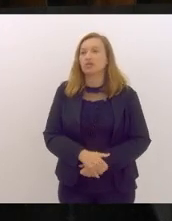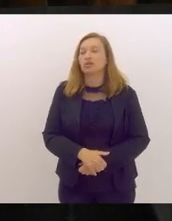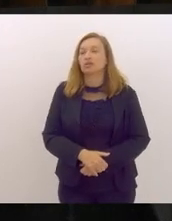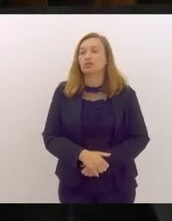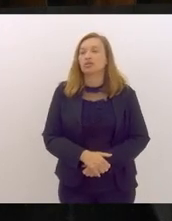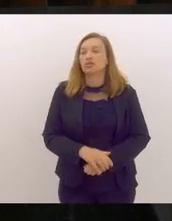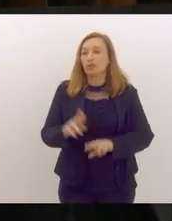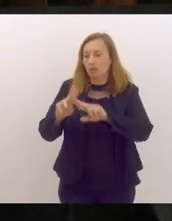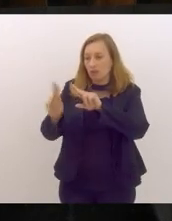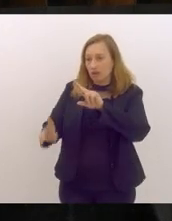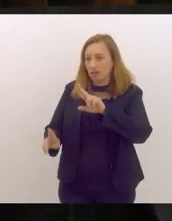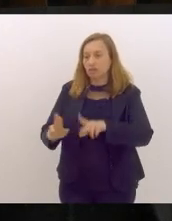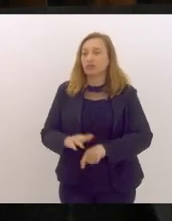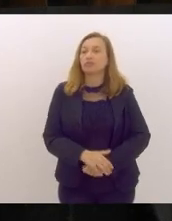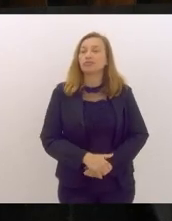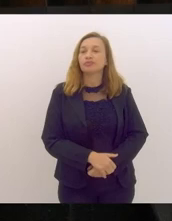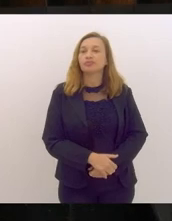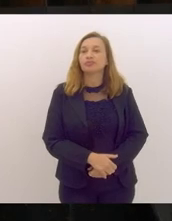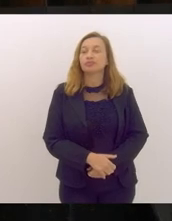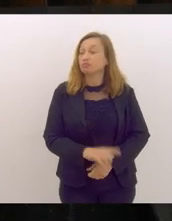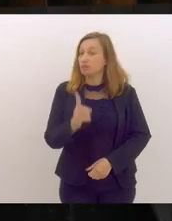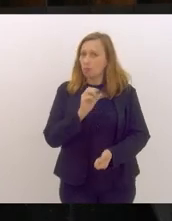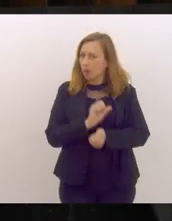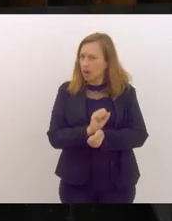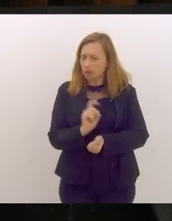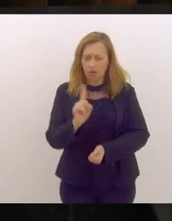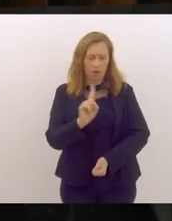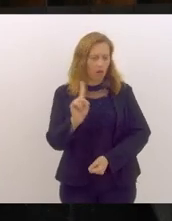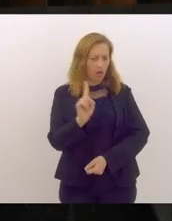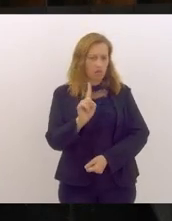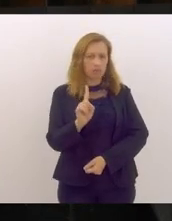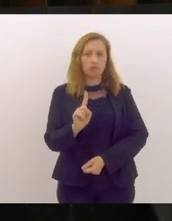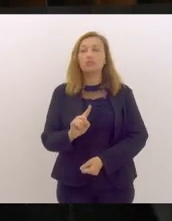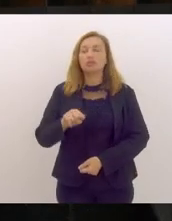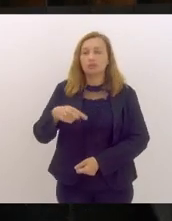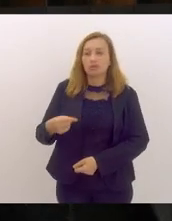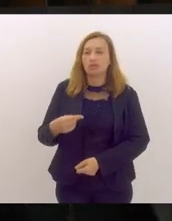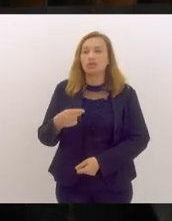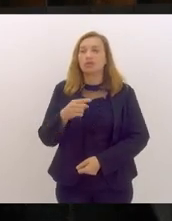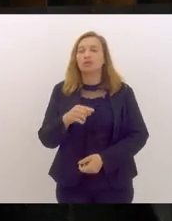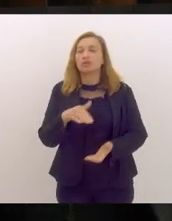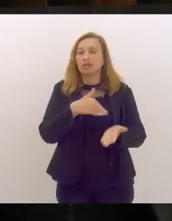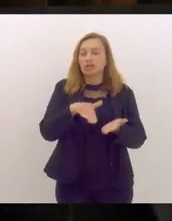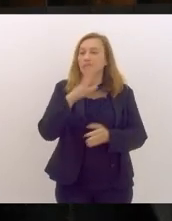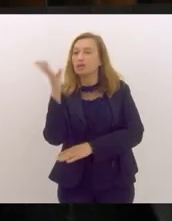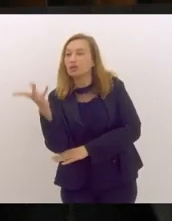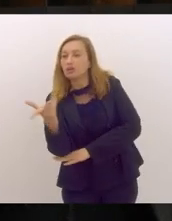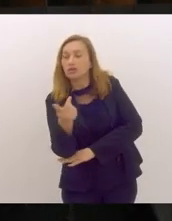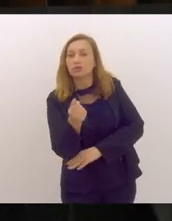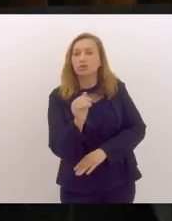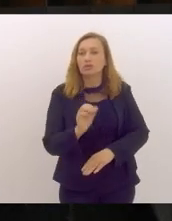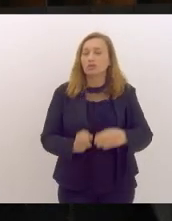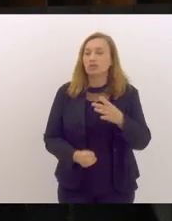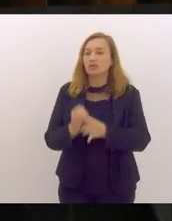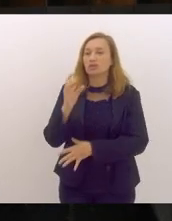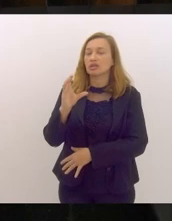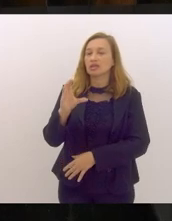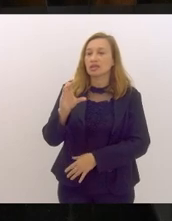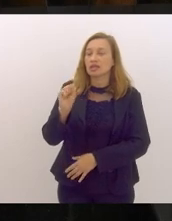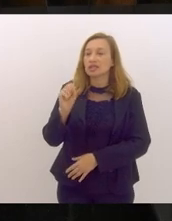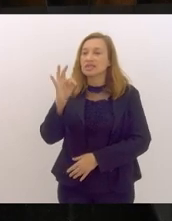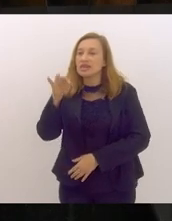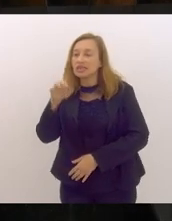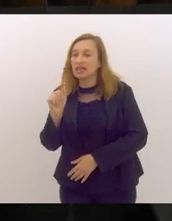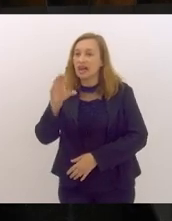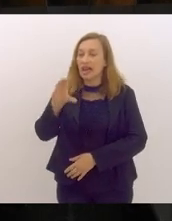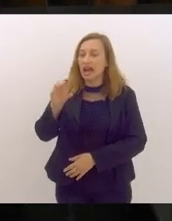a UERJ. E não para aí. Aí vai para a Secretaria de Ambiente, para a Fundação Santa Cabrini, para